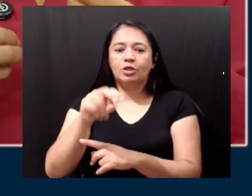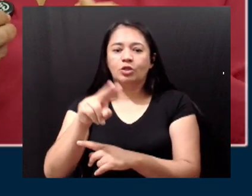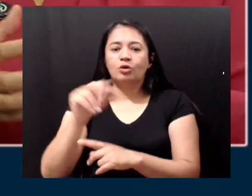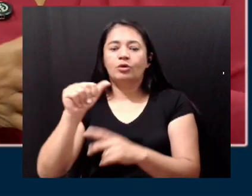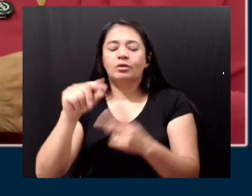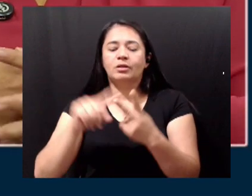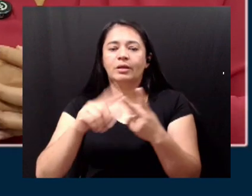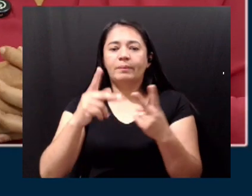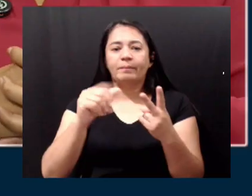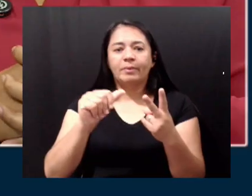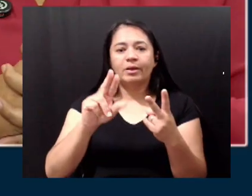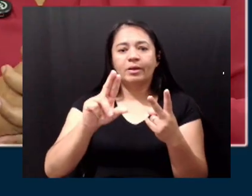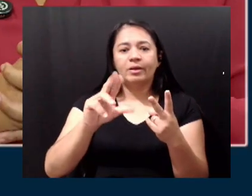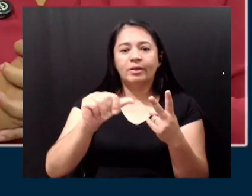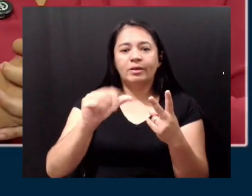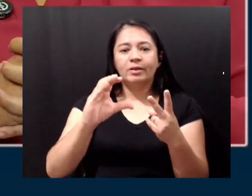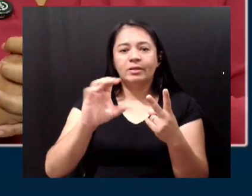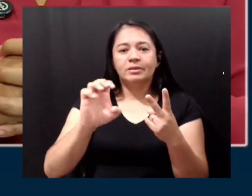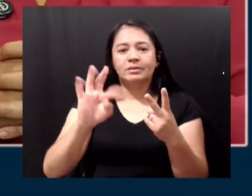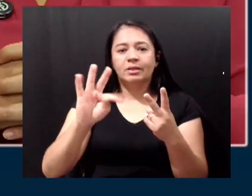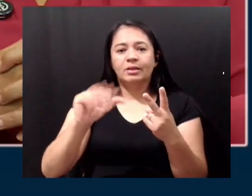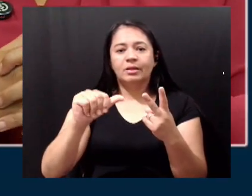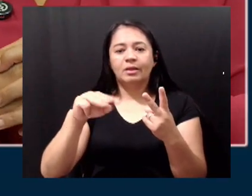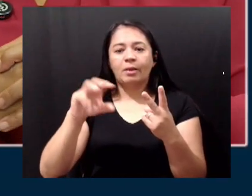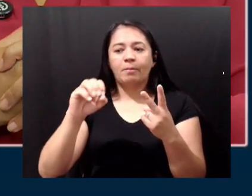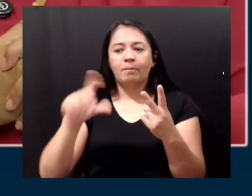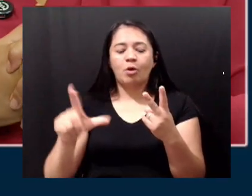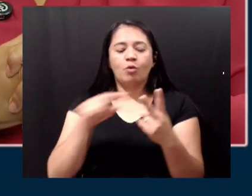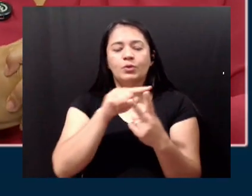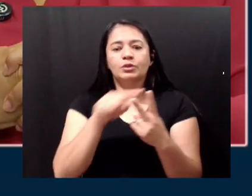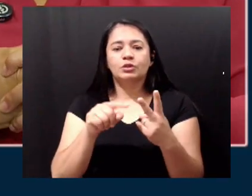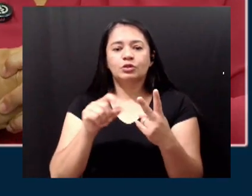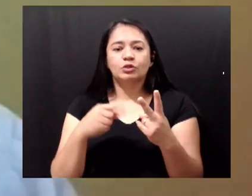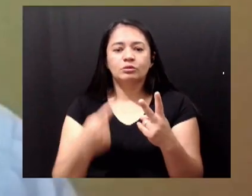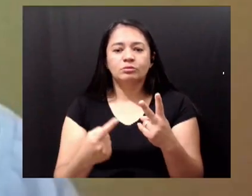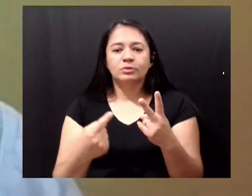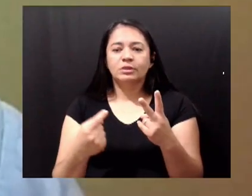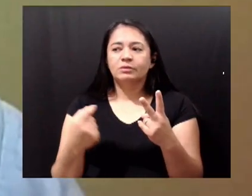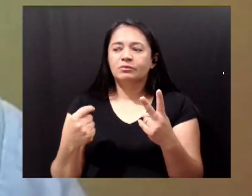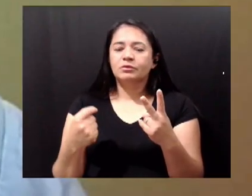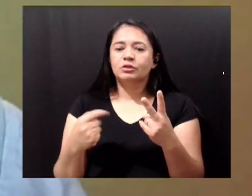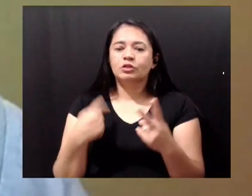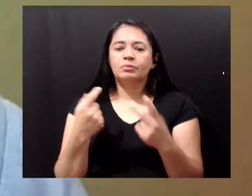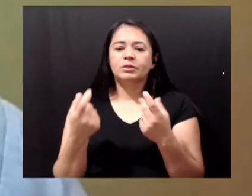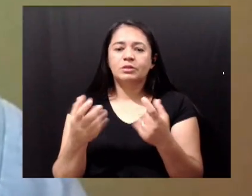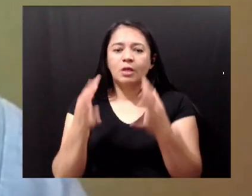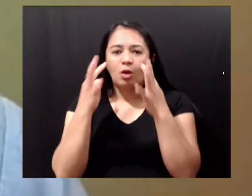que analisar aí desses remédios? O Diogo Oliveira pergunta.